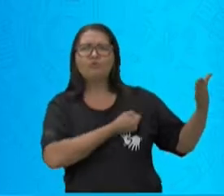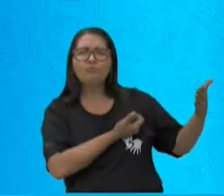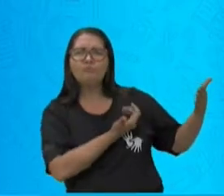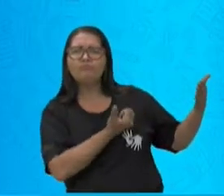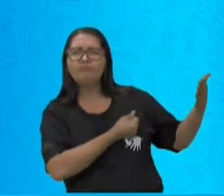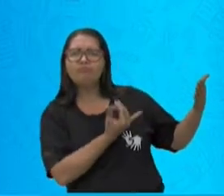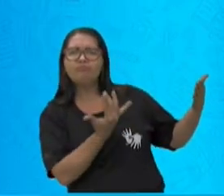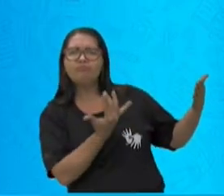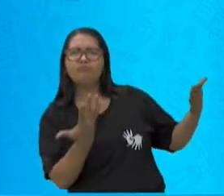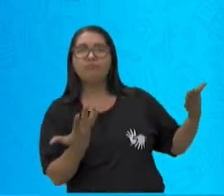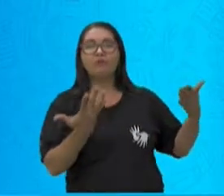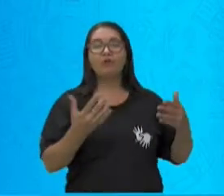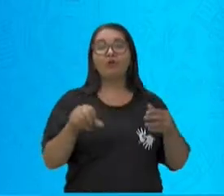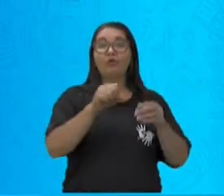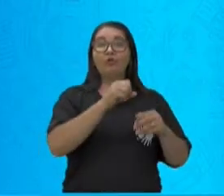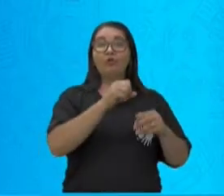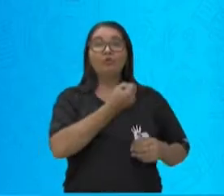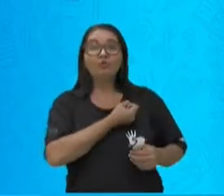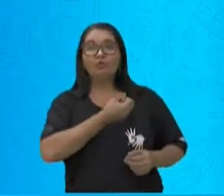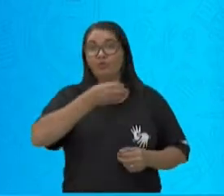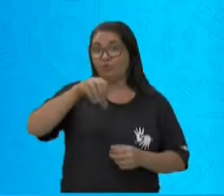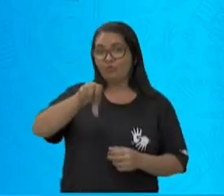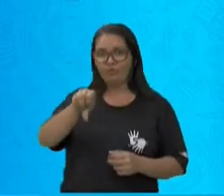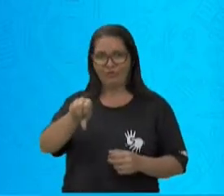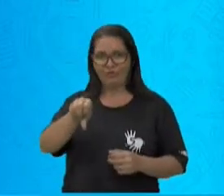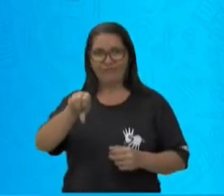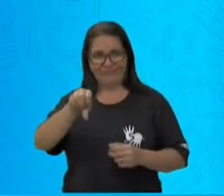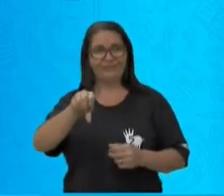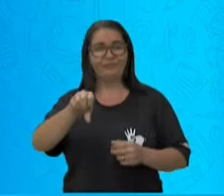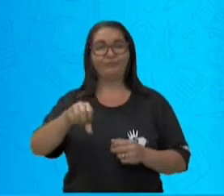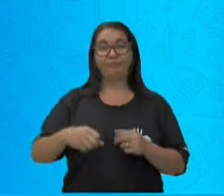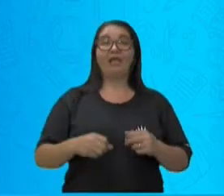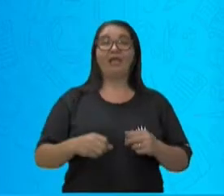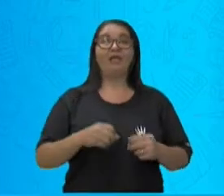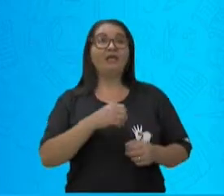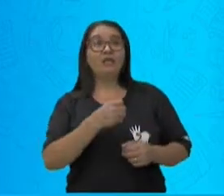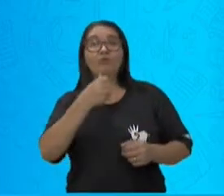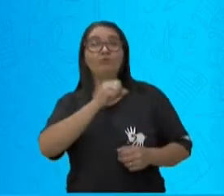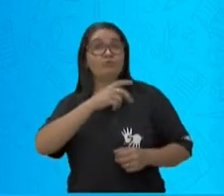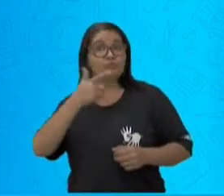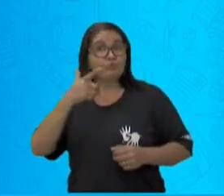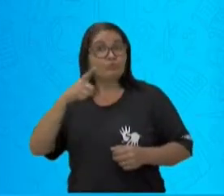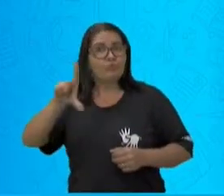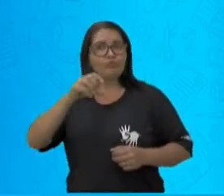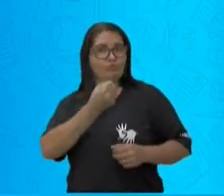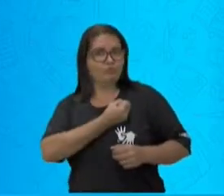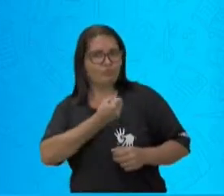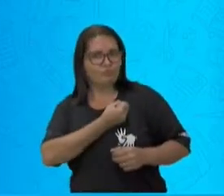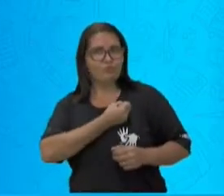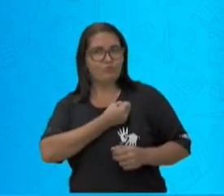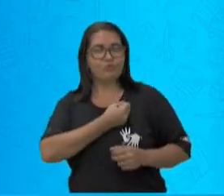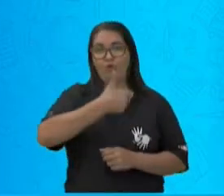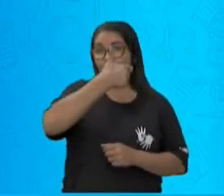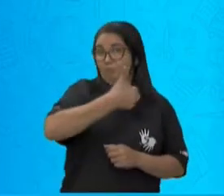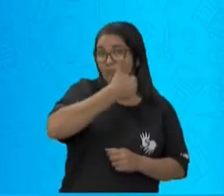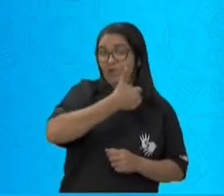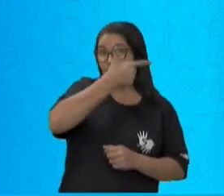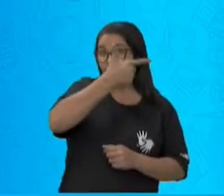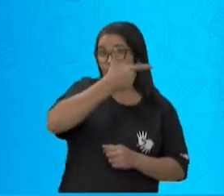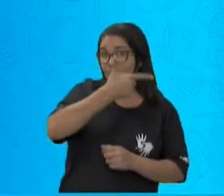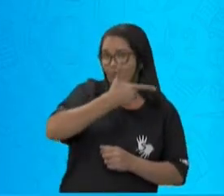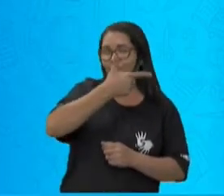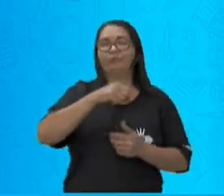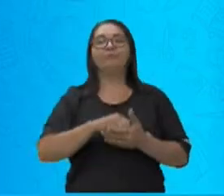número 9 e cardinais daí em diante. Exemplo: primeiro,